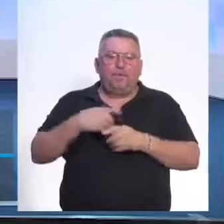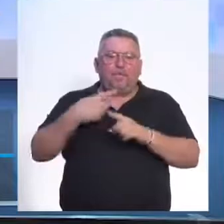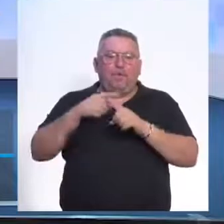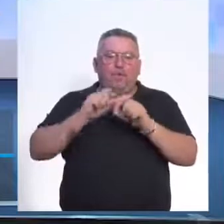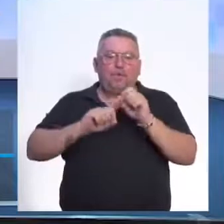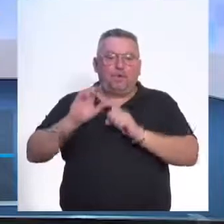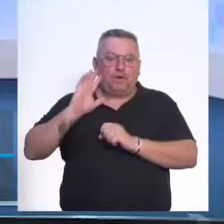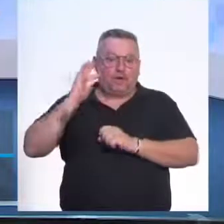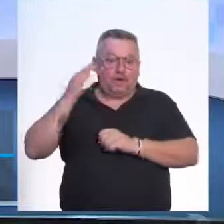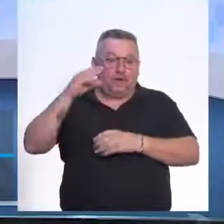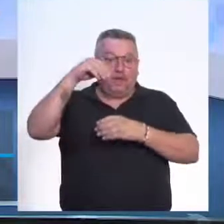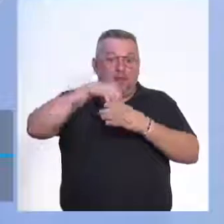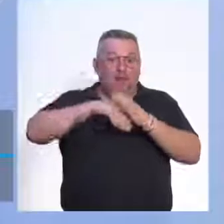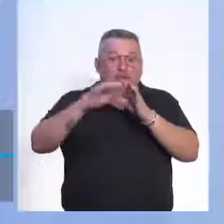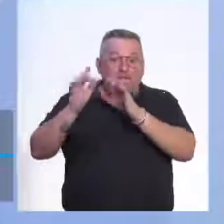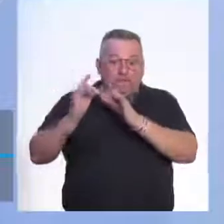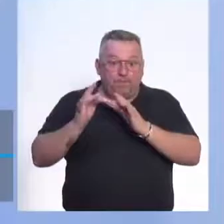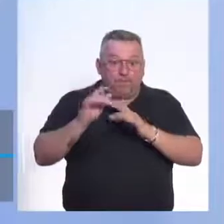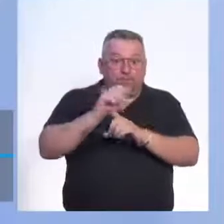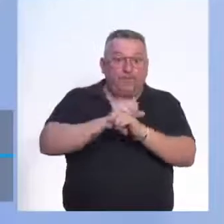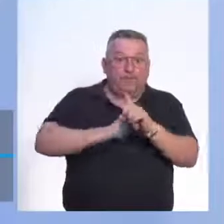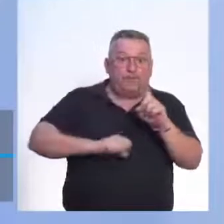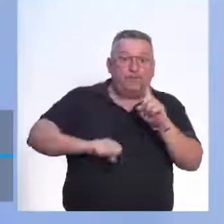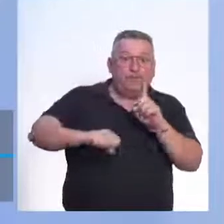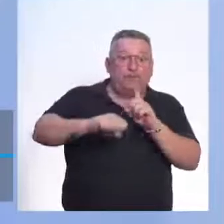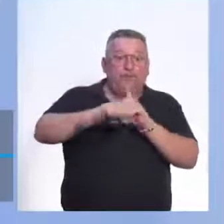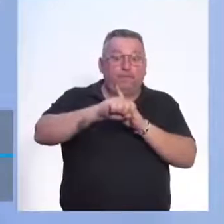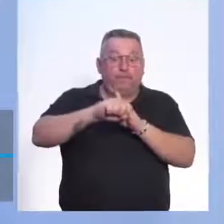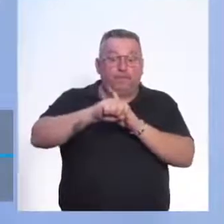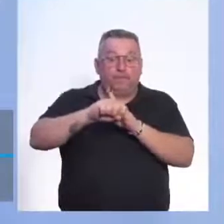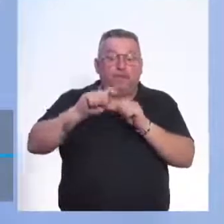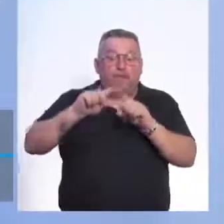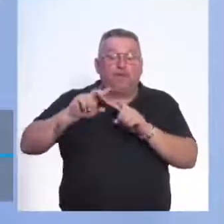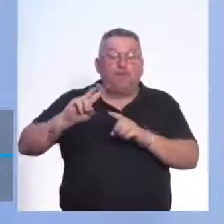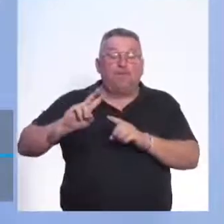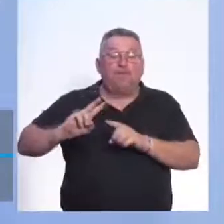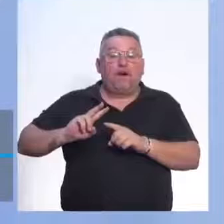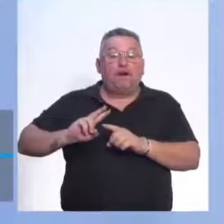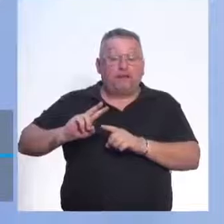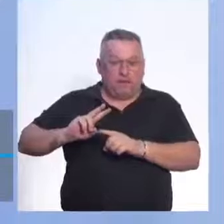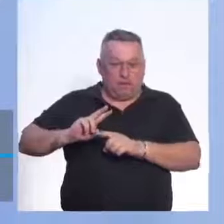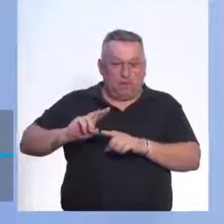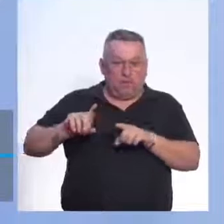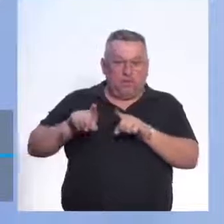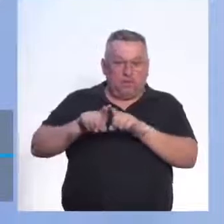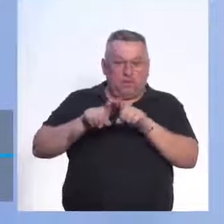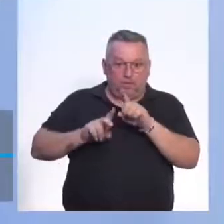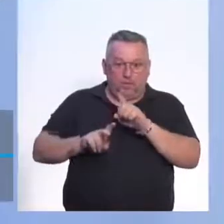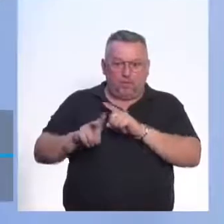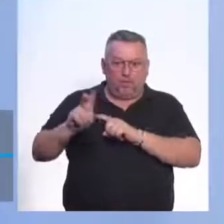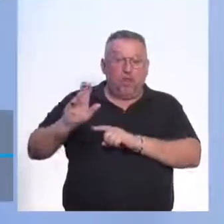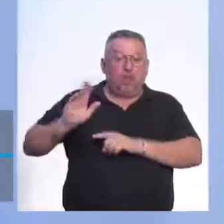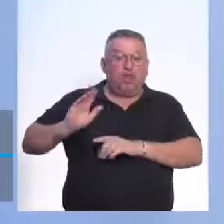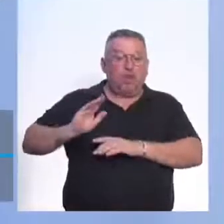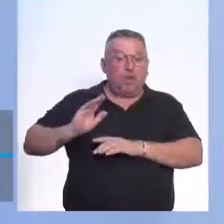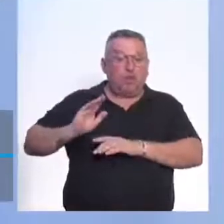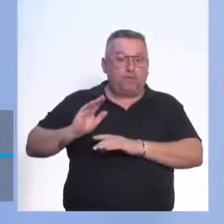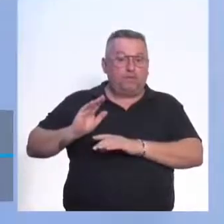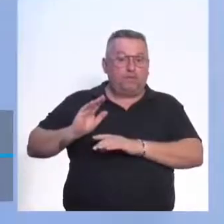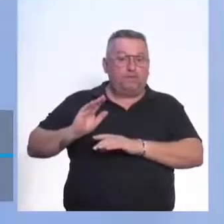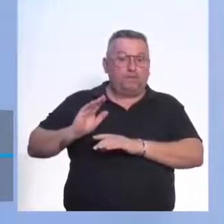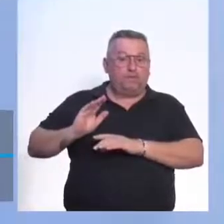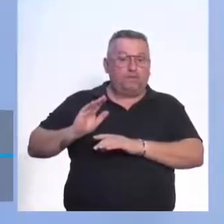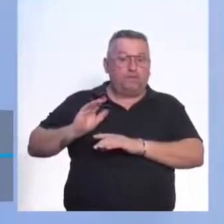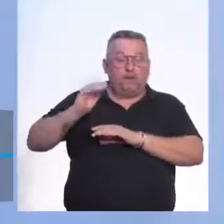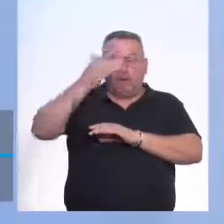ó, dentro dessa relação social, o vassalo, embora ele seja um nobre, ele tem um suzerano que é